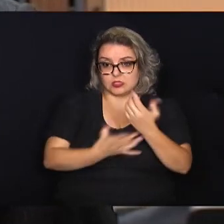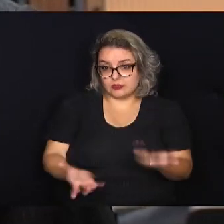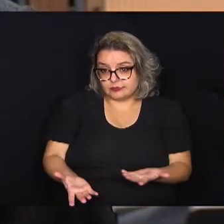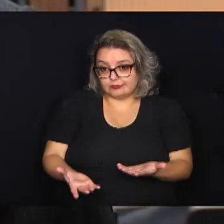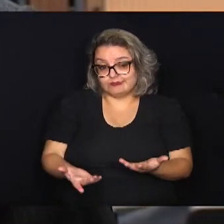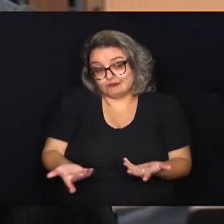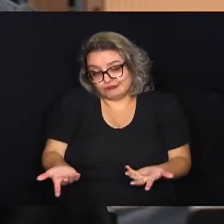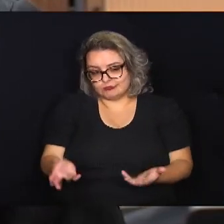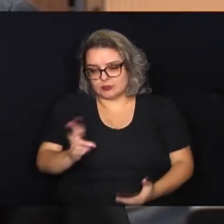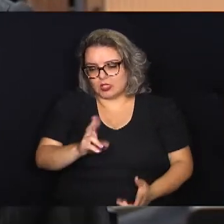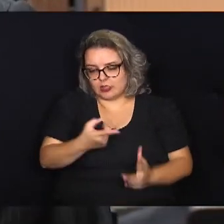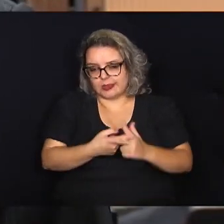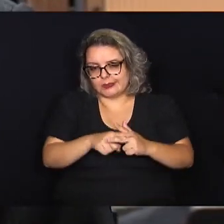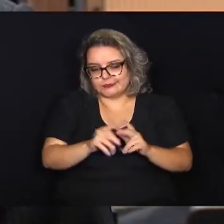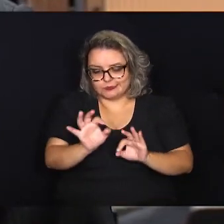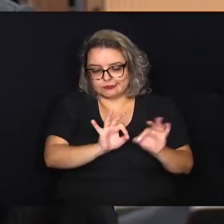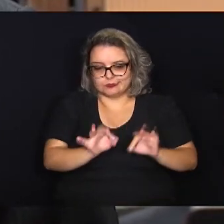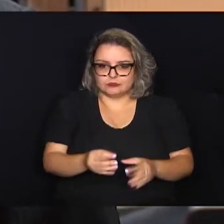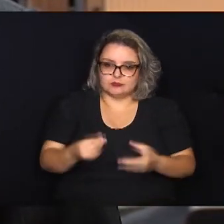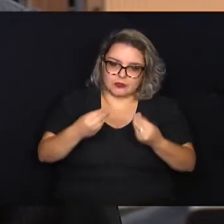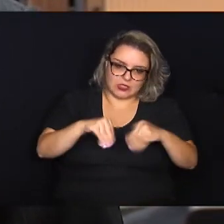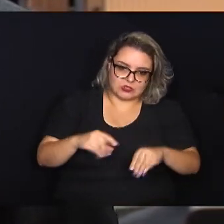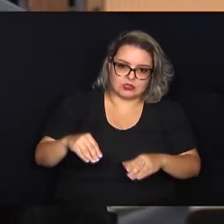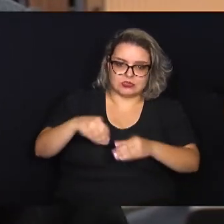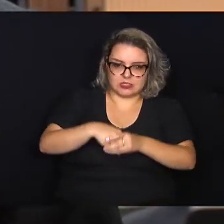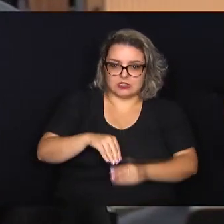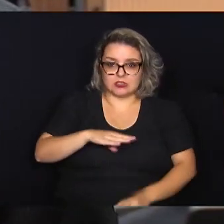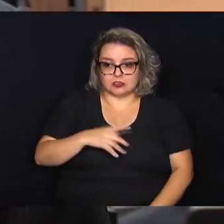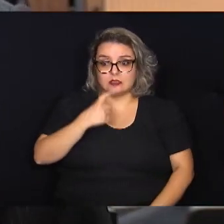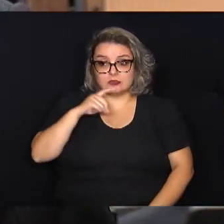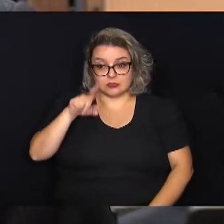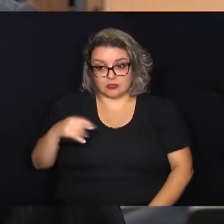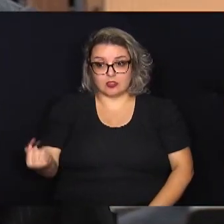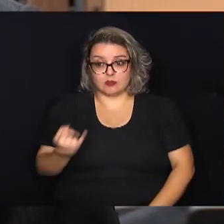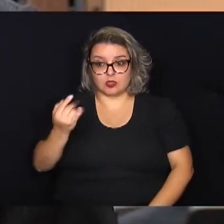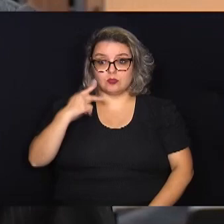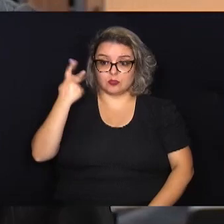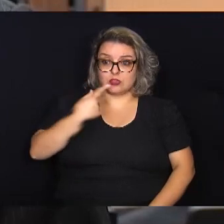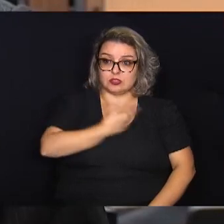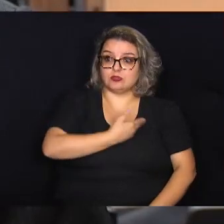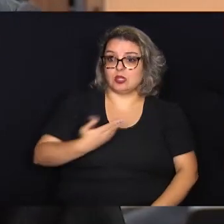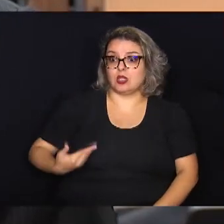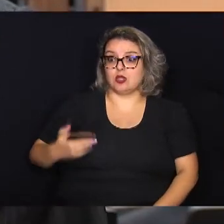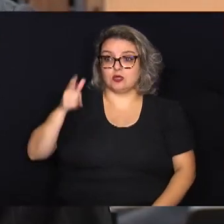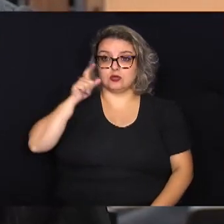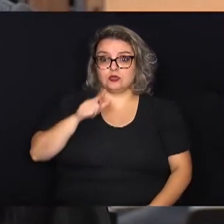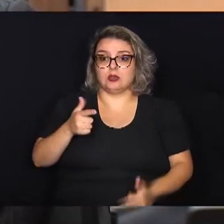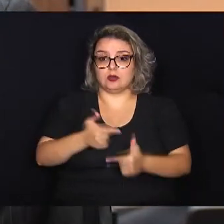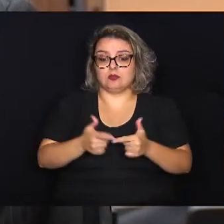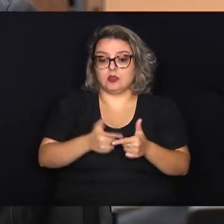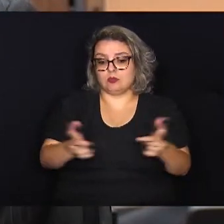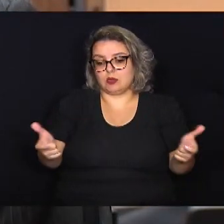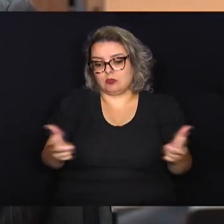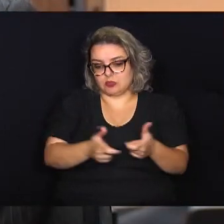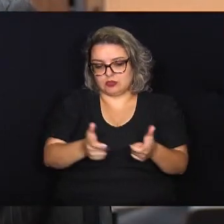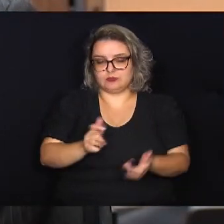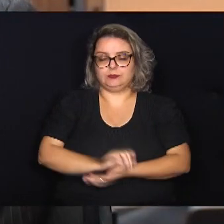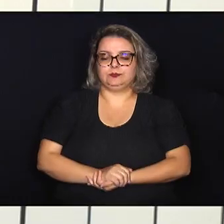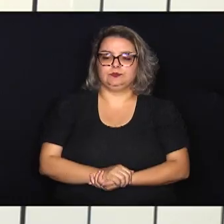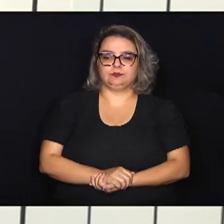gente tem na cidade. Então é importante que, através de políticas públicas, a gente consiga mitigar esses impactos.